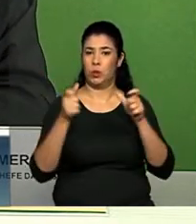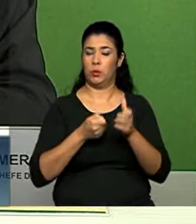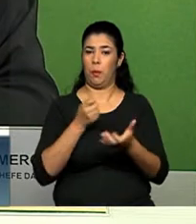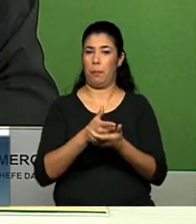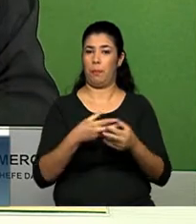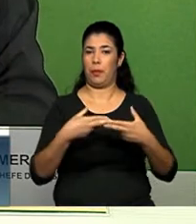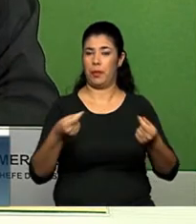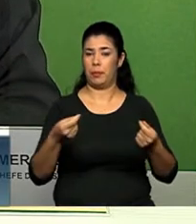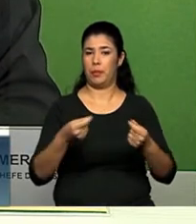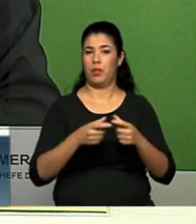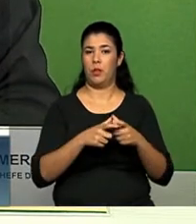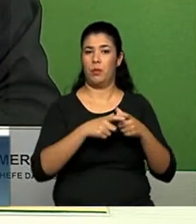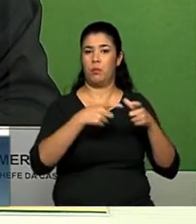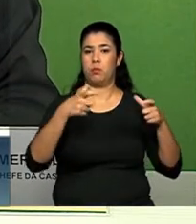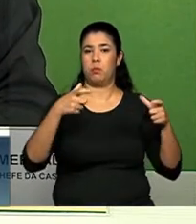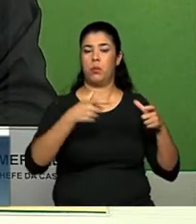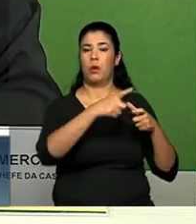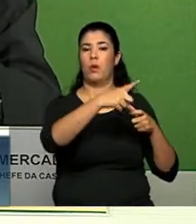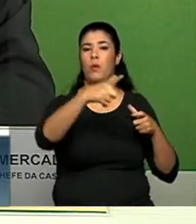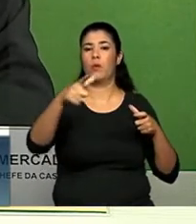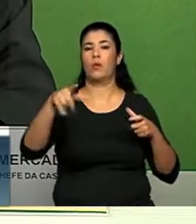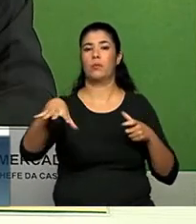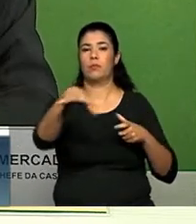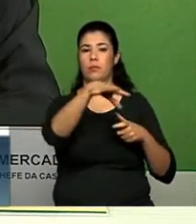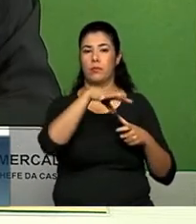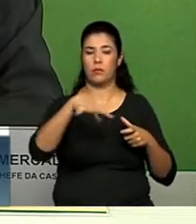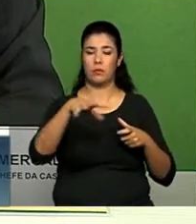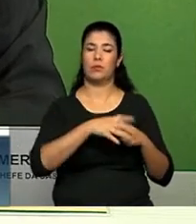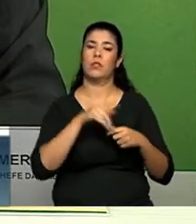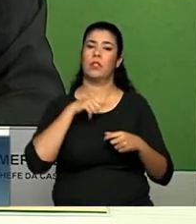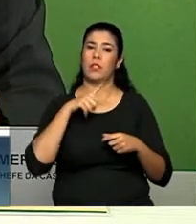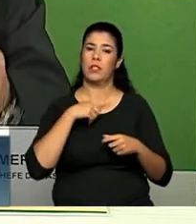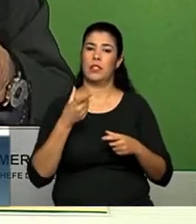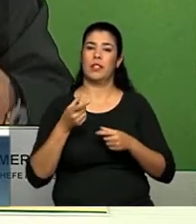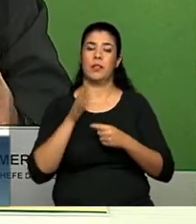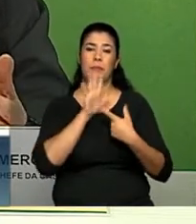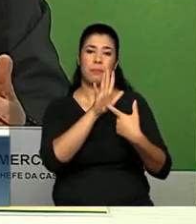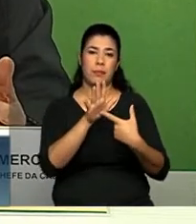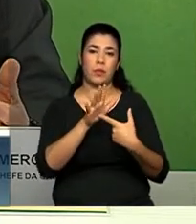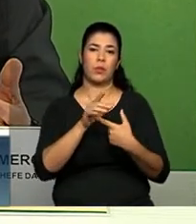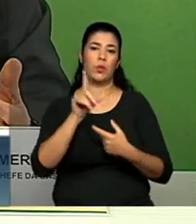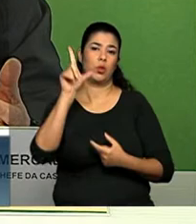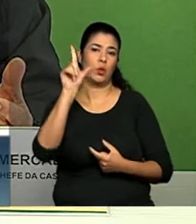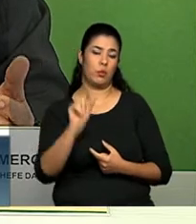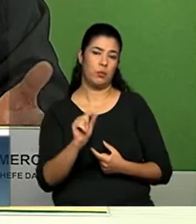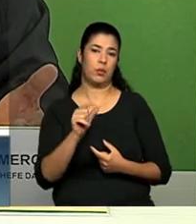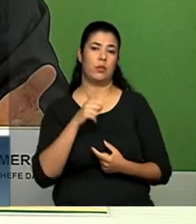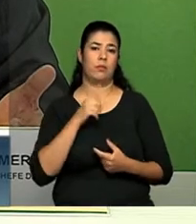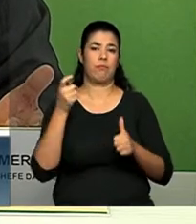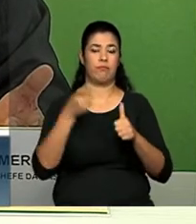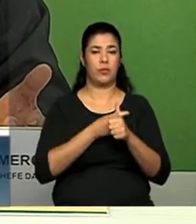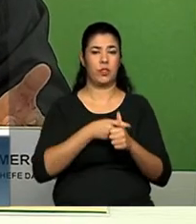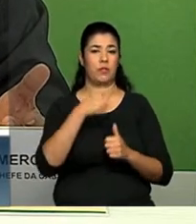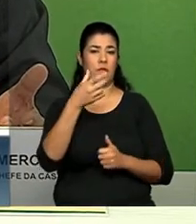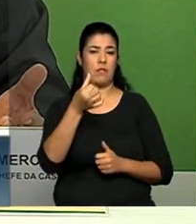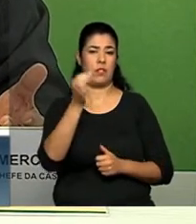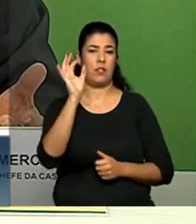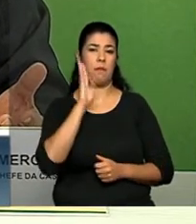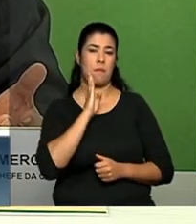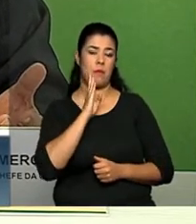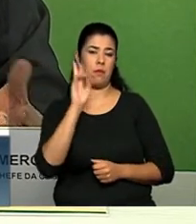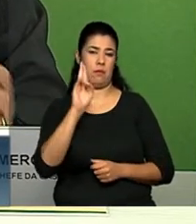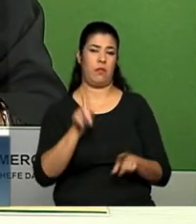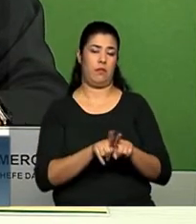para quase todos os setores e trouxe uma queda de receita de quase 26 bilhões de